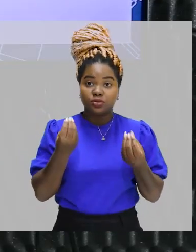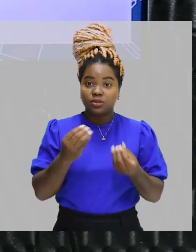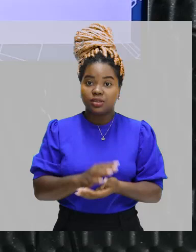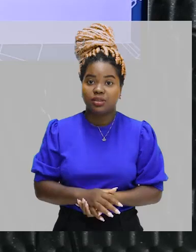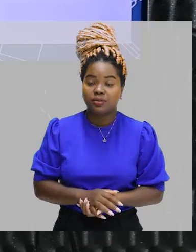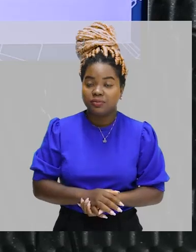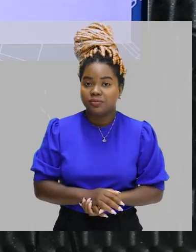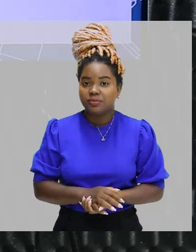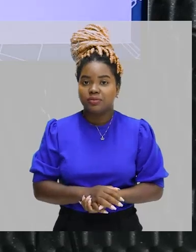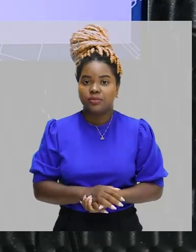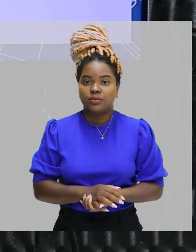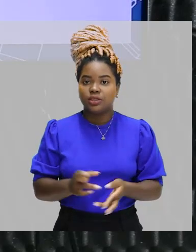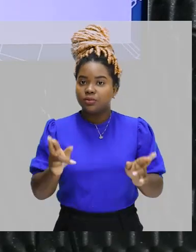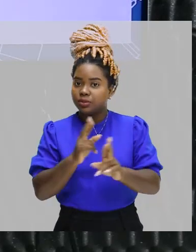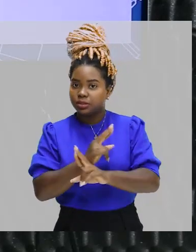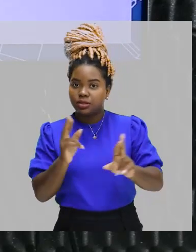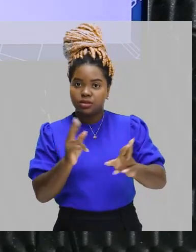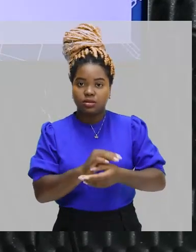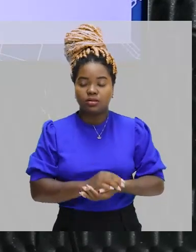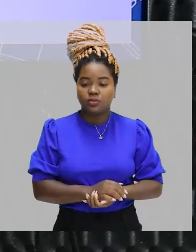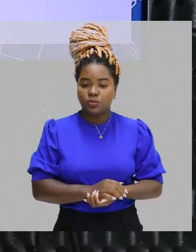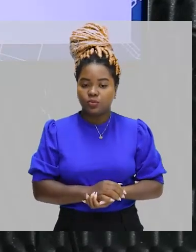eletromagnética, tá ok?